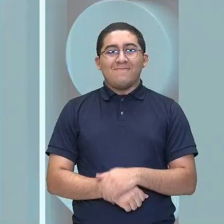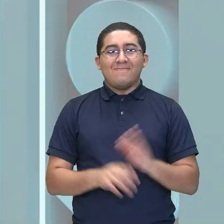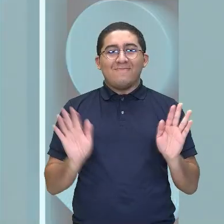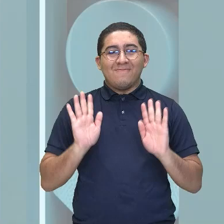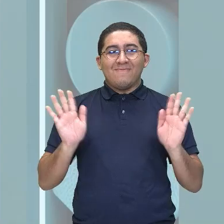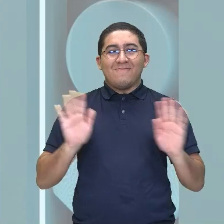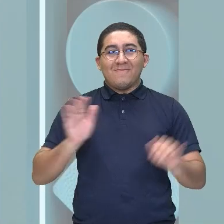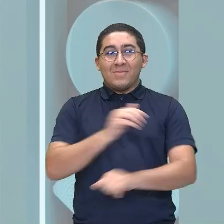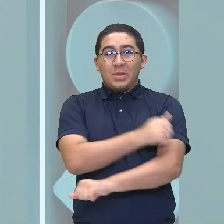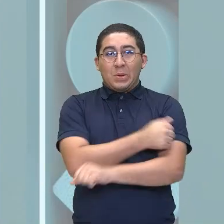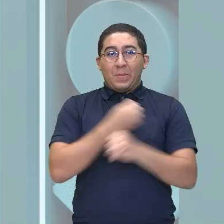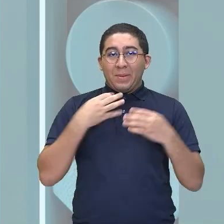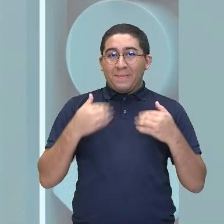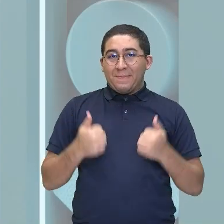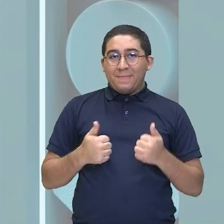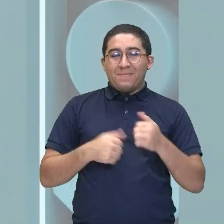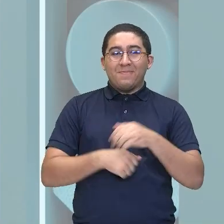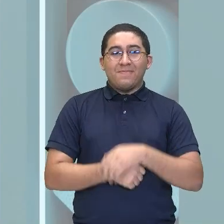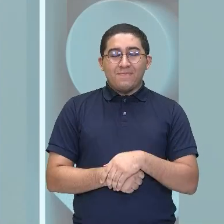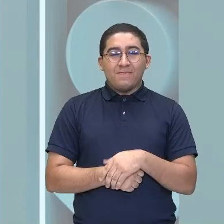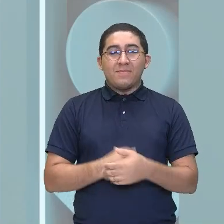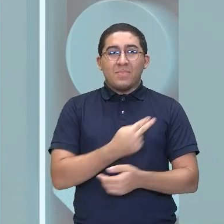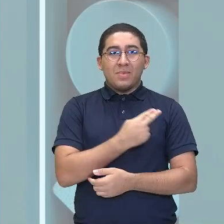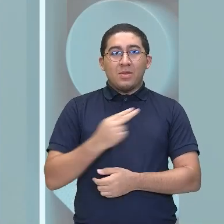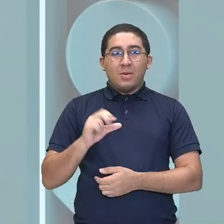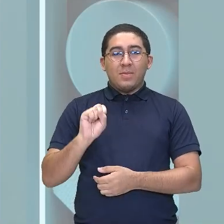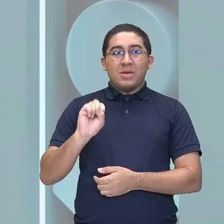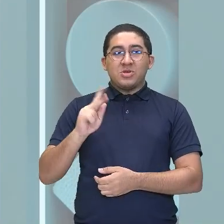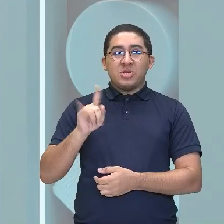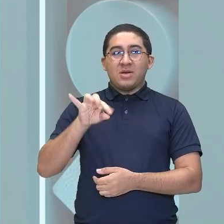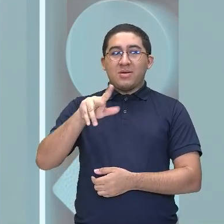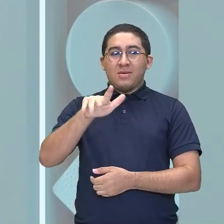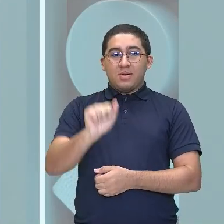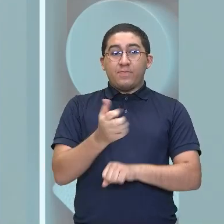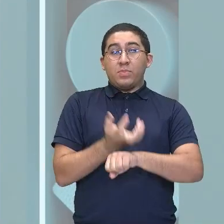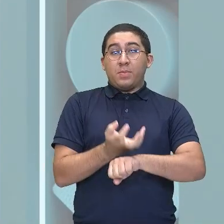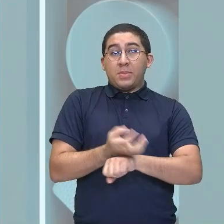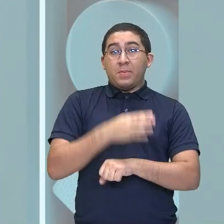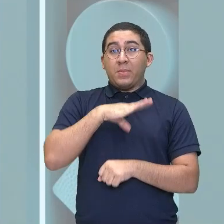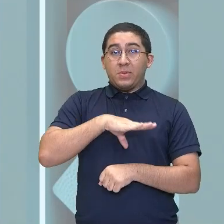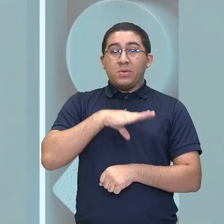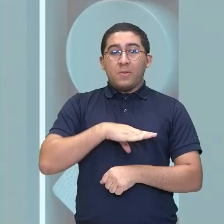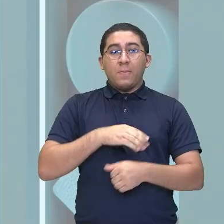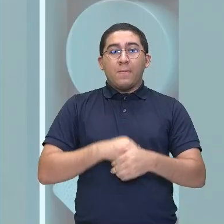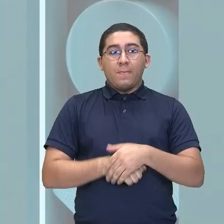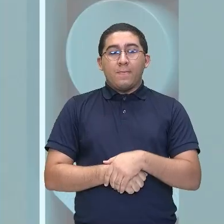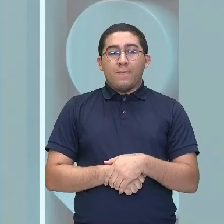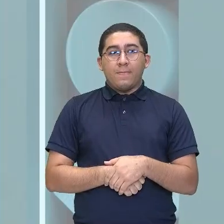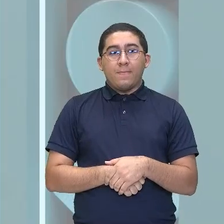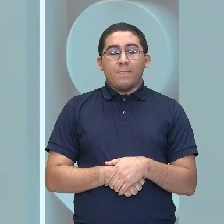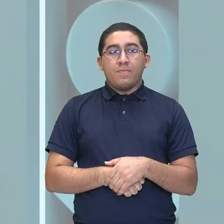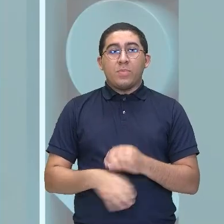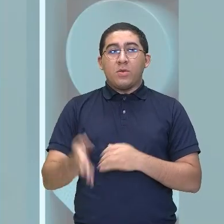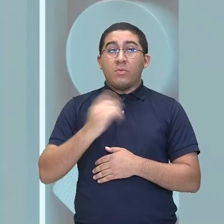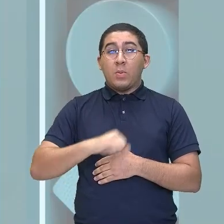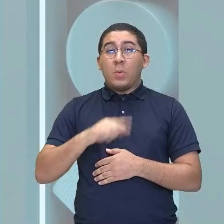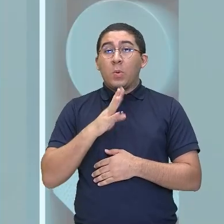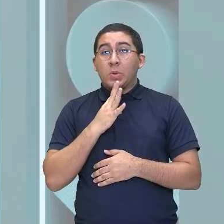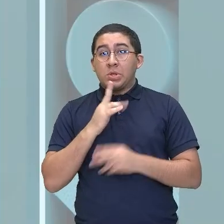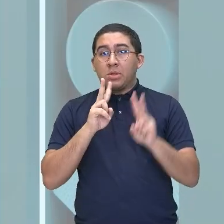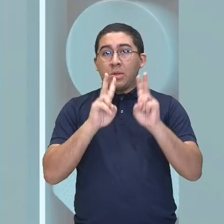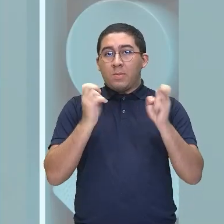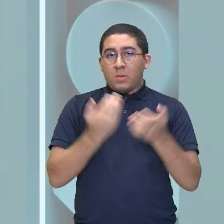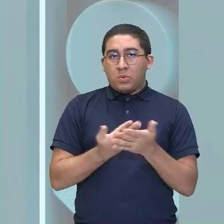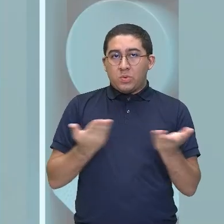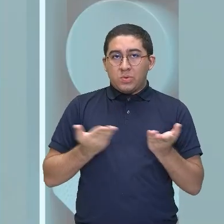Olá, alunos, tudo bem com vocês? Sou a professora Sheila Rodrigues, do componente de Língua Portuguesa. Vamos conhecer a nossa aula de